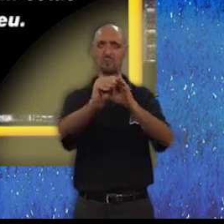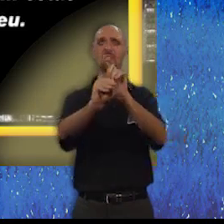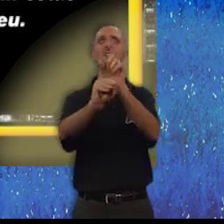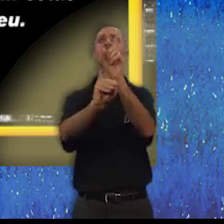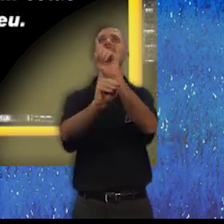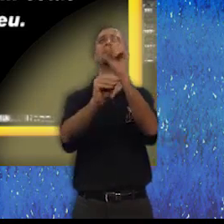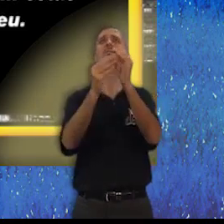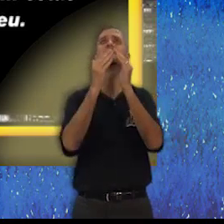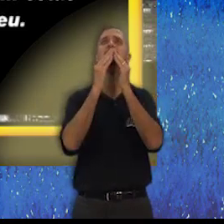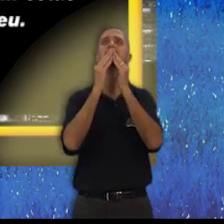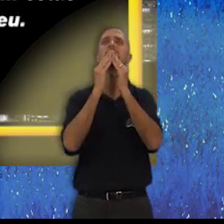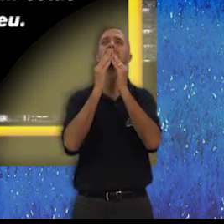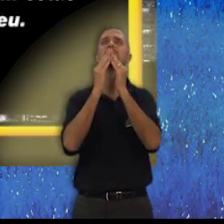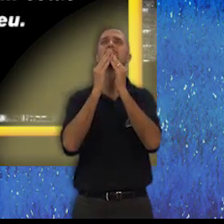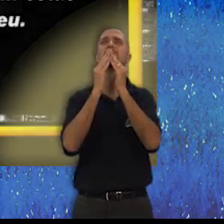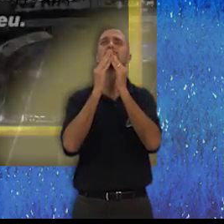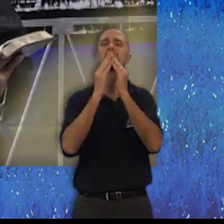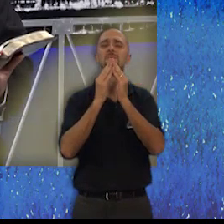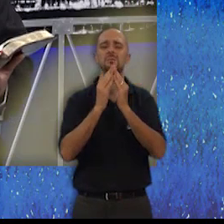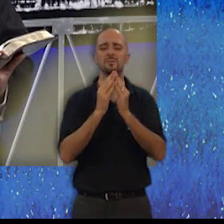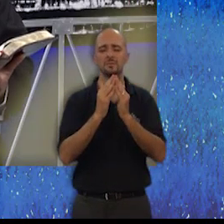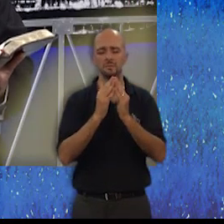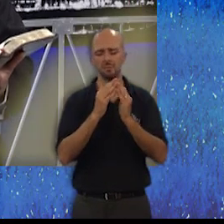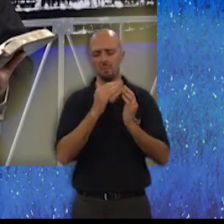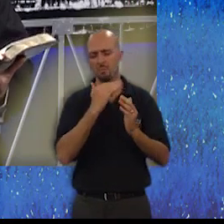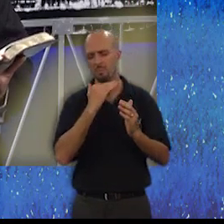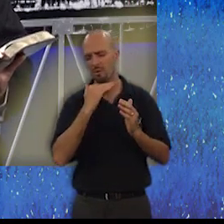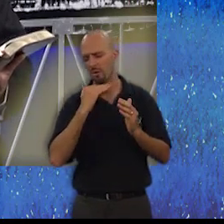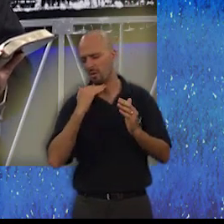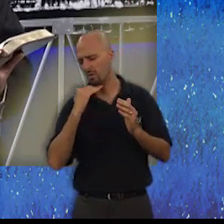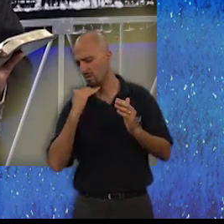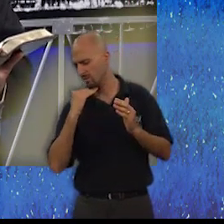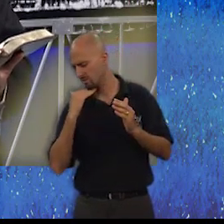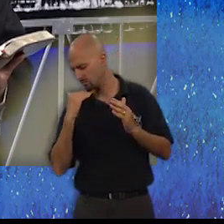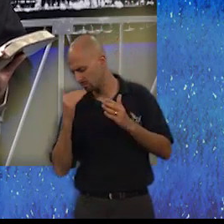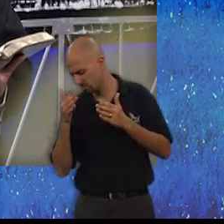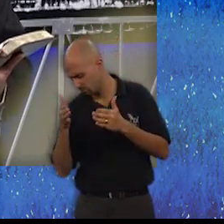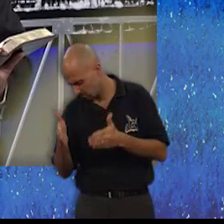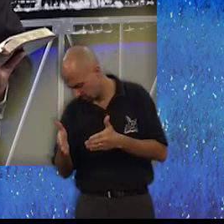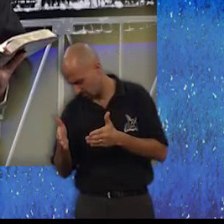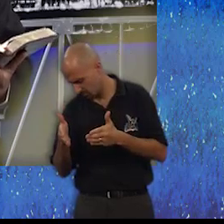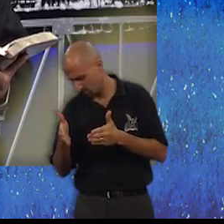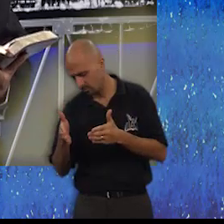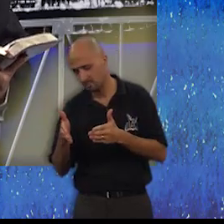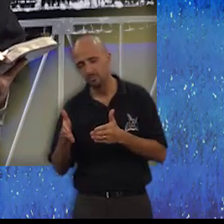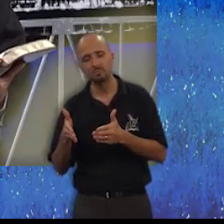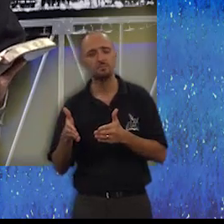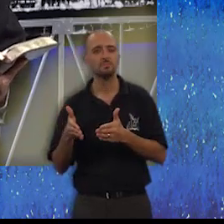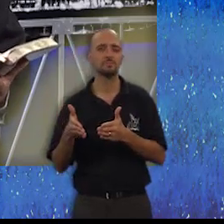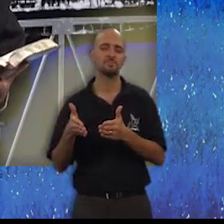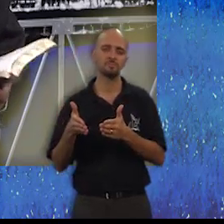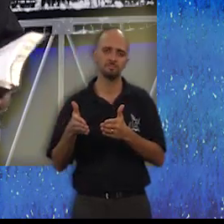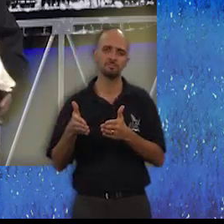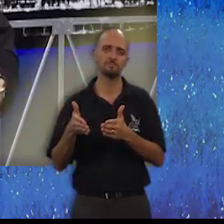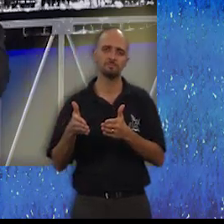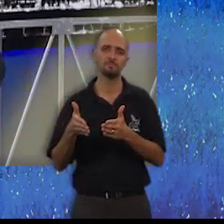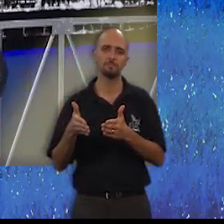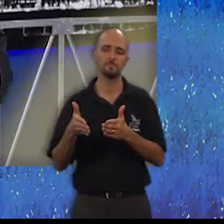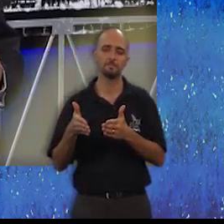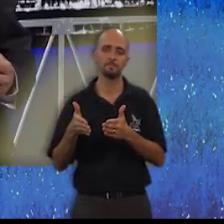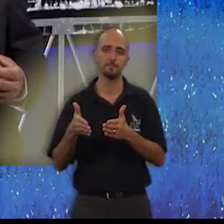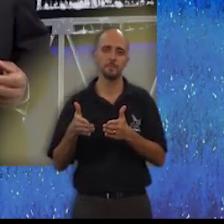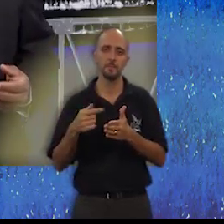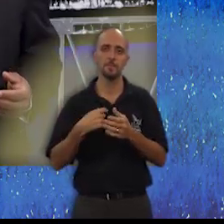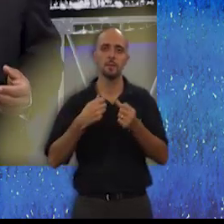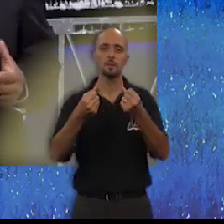estas palavras adormeceu. E Saulo consentia na sua morte. O que eu quero